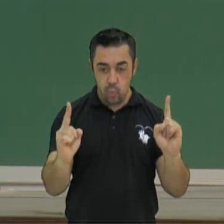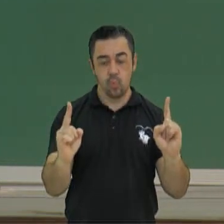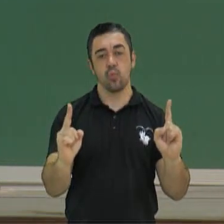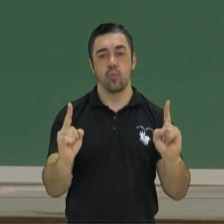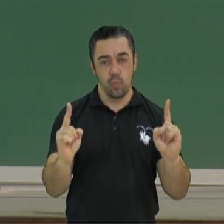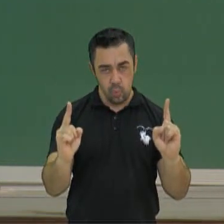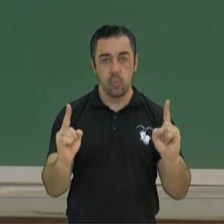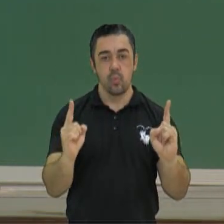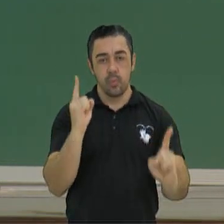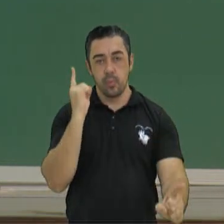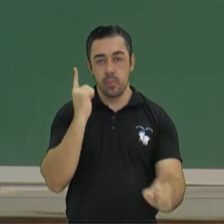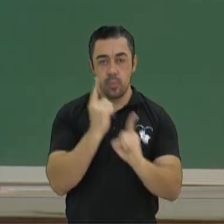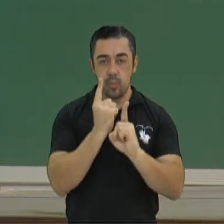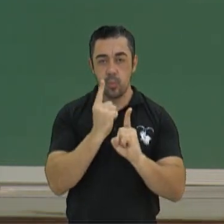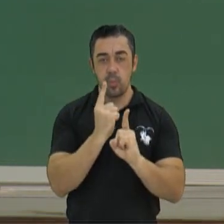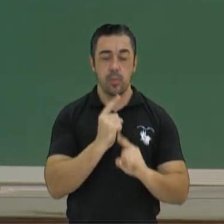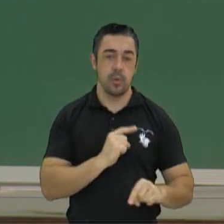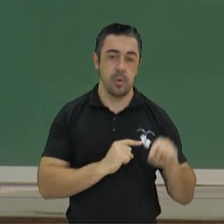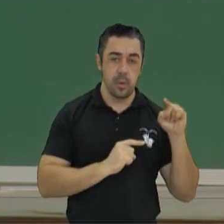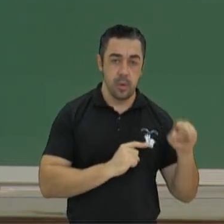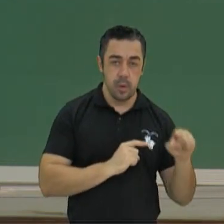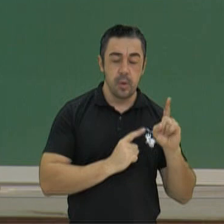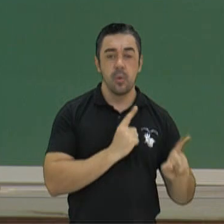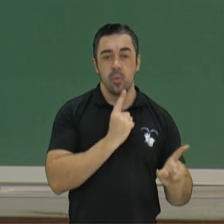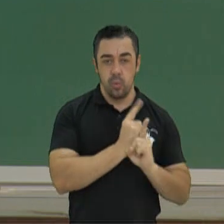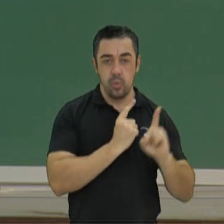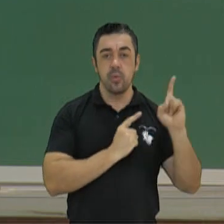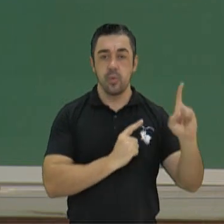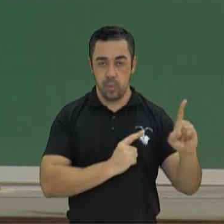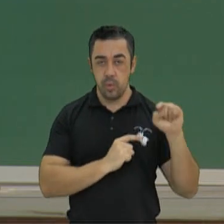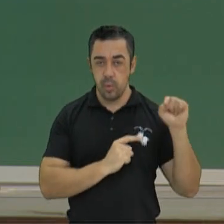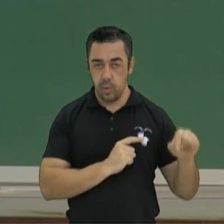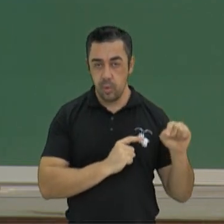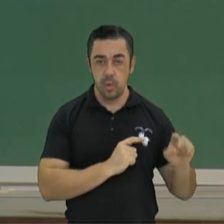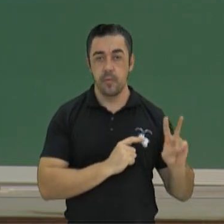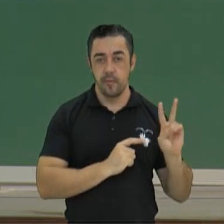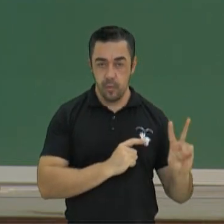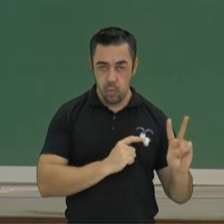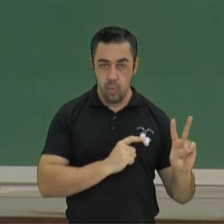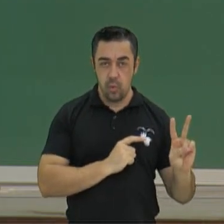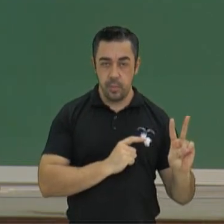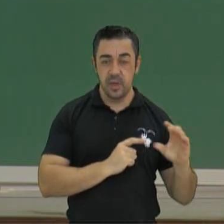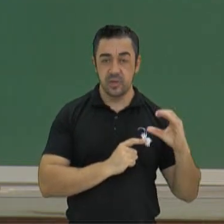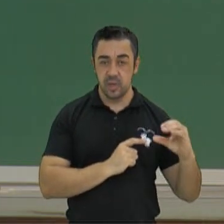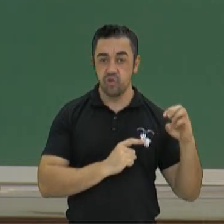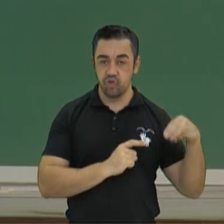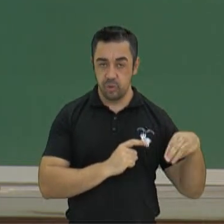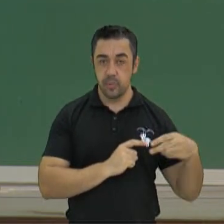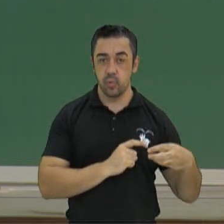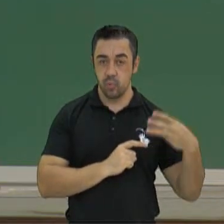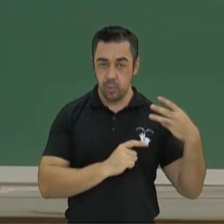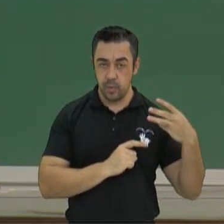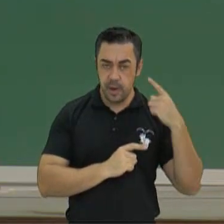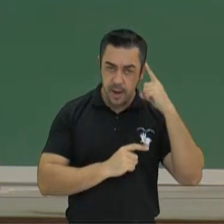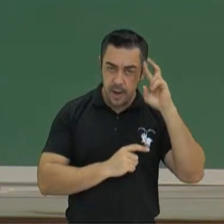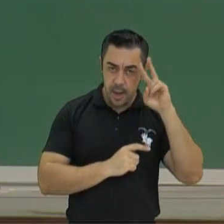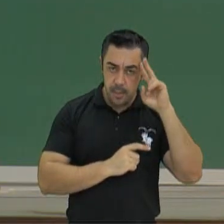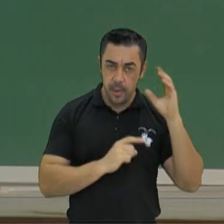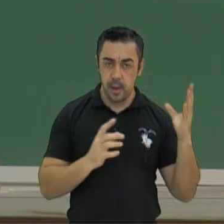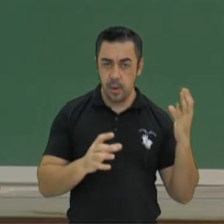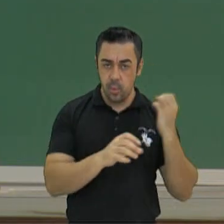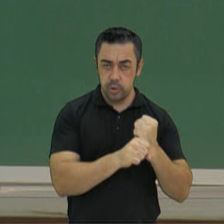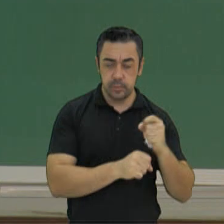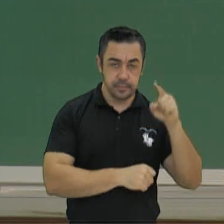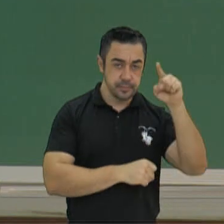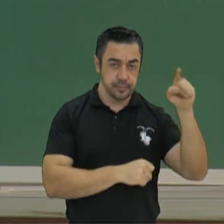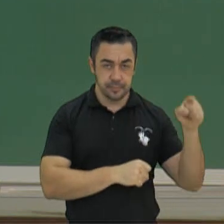nós encontramos o volume. O volume é 343 centímetros cúbicos. Lembra daquela continha de proporção? Então,